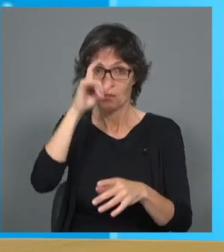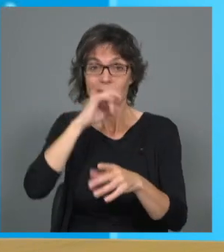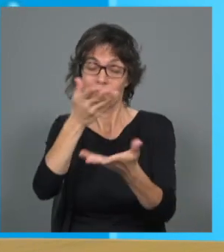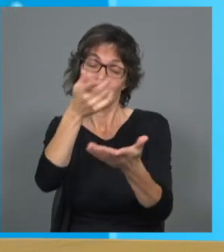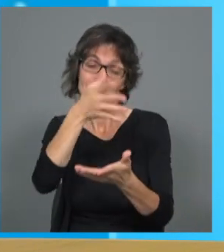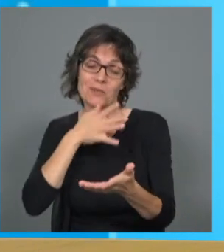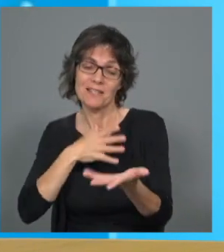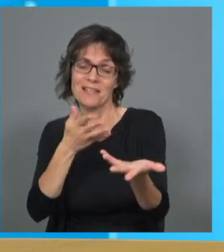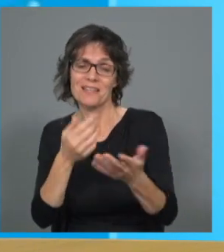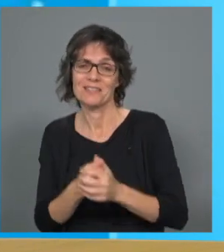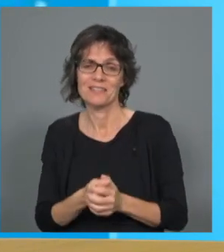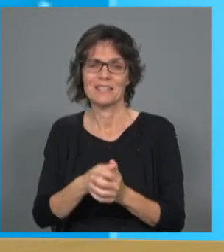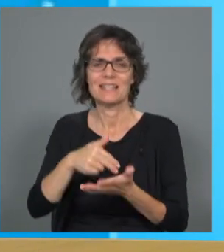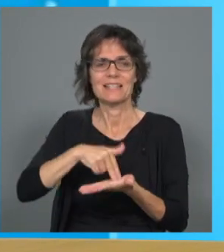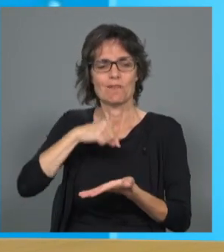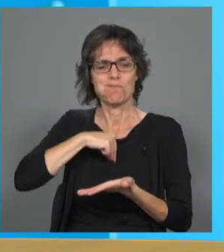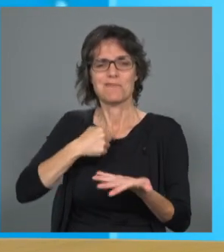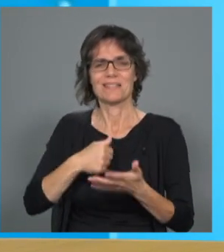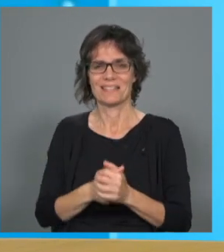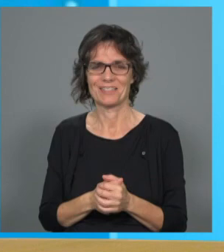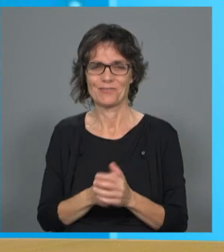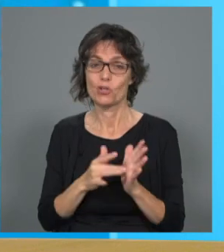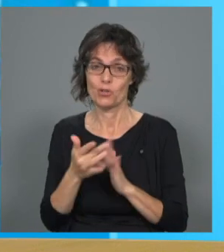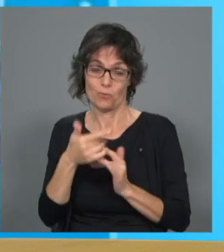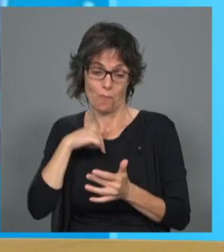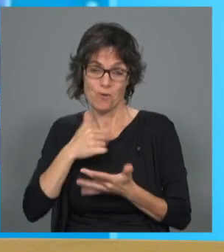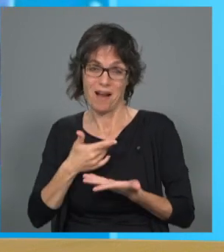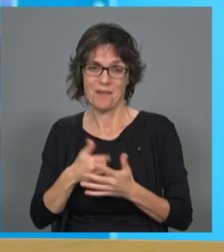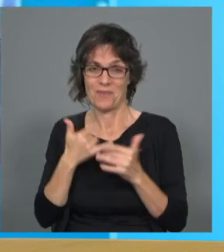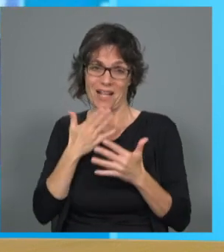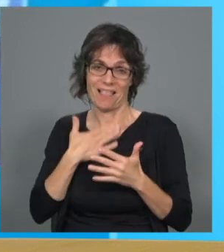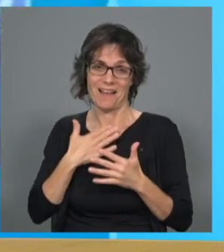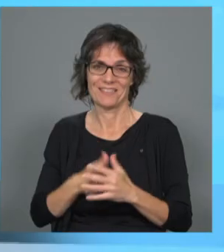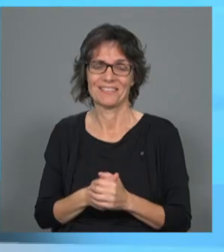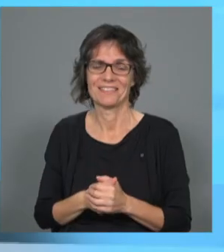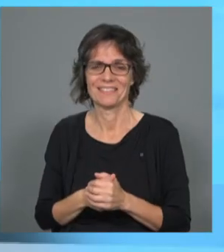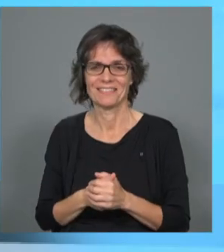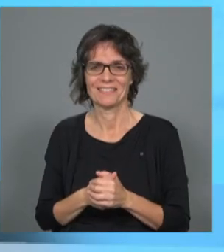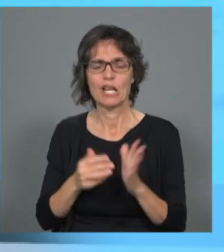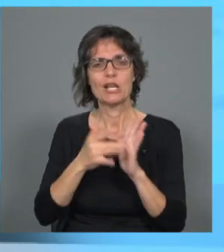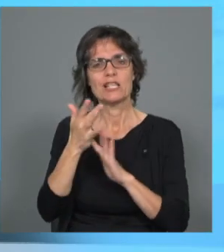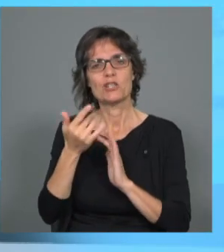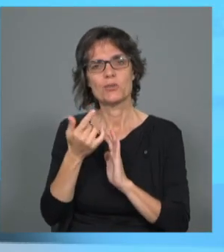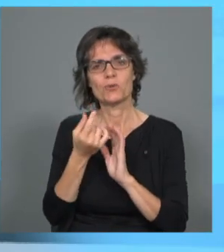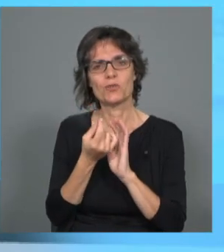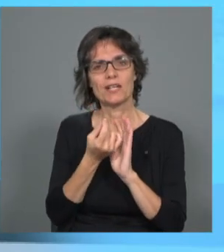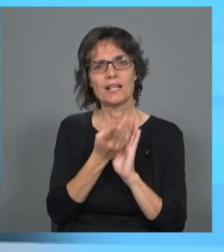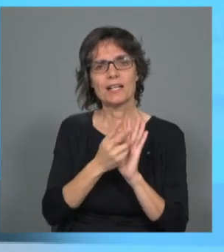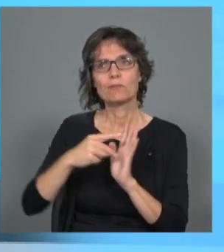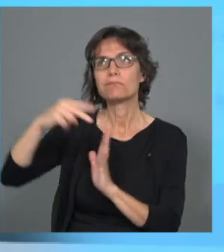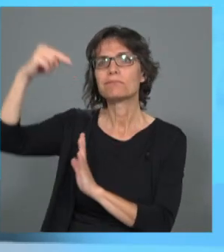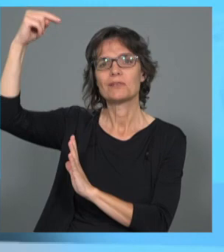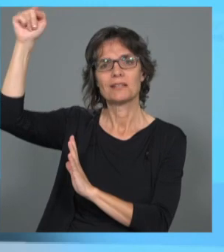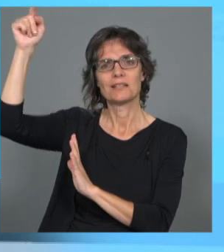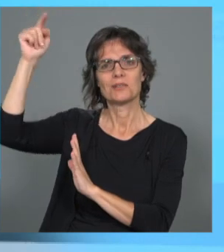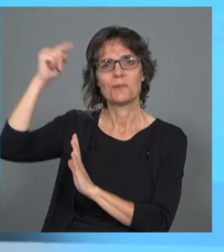aqui sobre esta presença de Jesus no meio de nós. Mas este Jesus que sai e que se eleva aos céus, lá